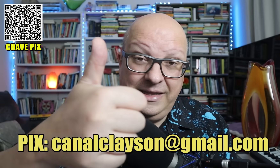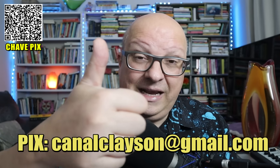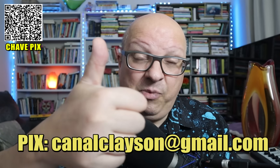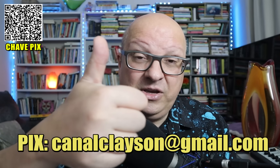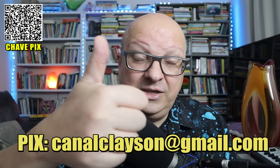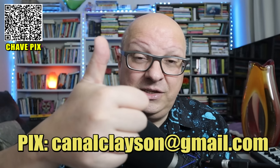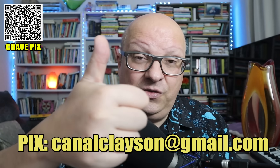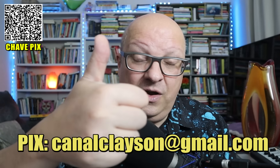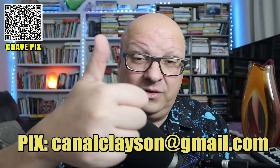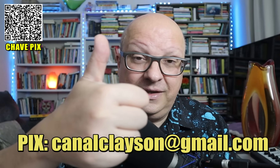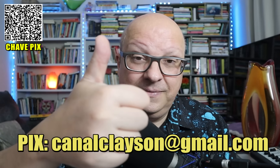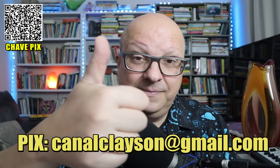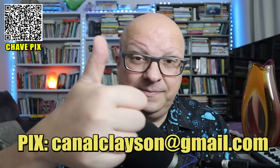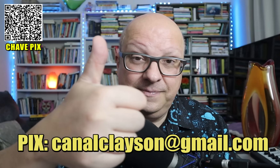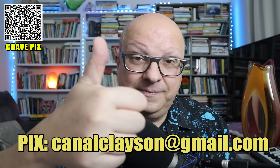ajudam daqui a pouquinho a gente volta